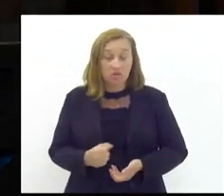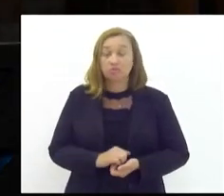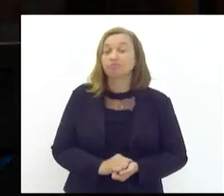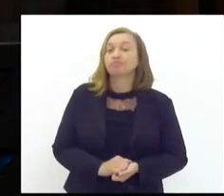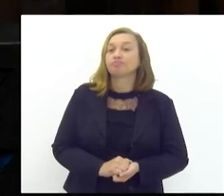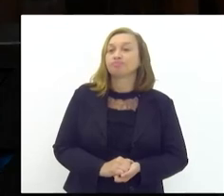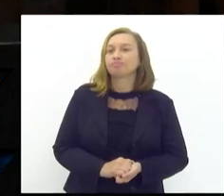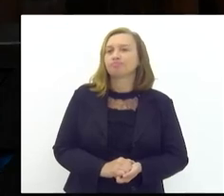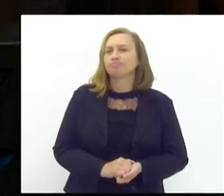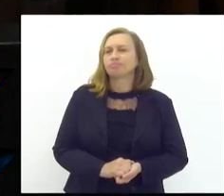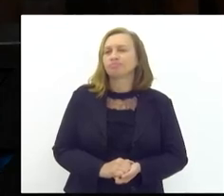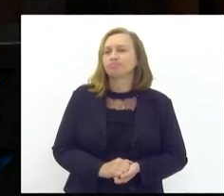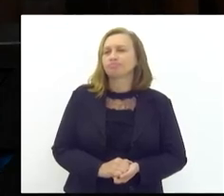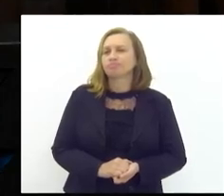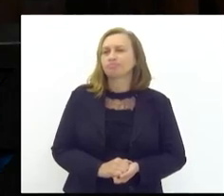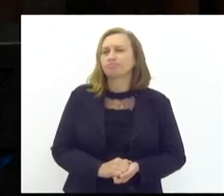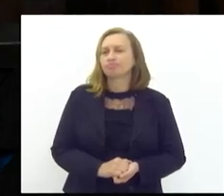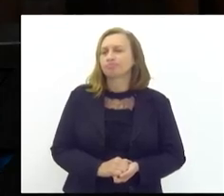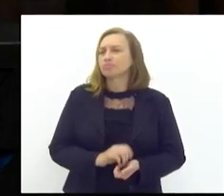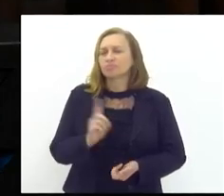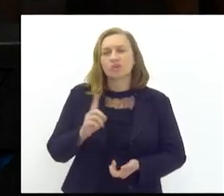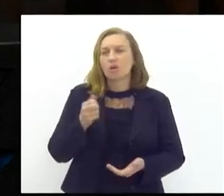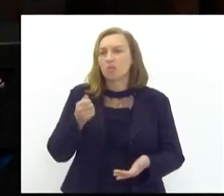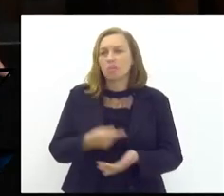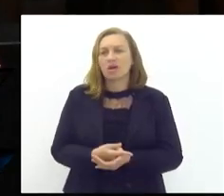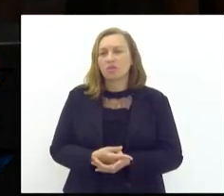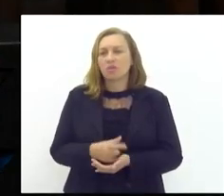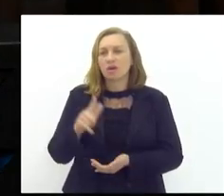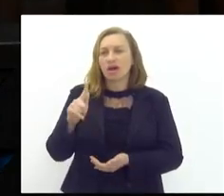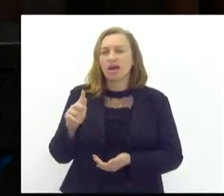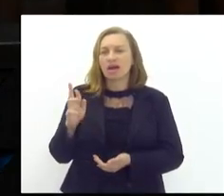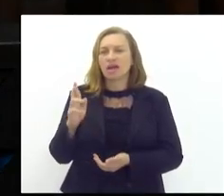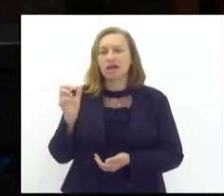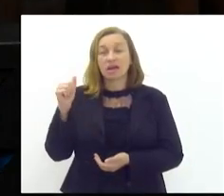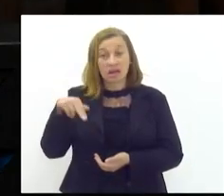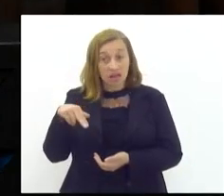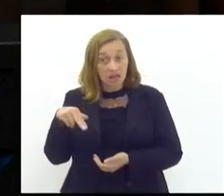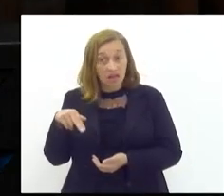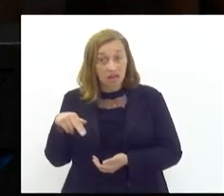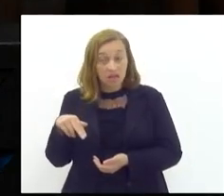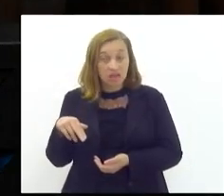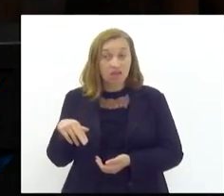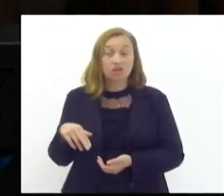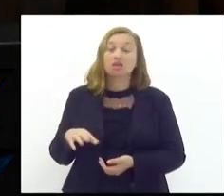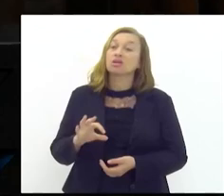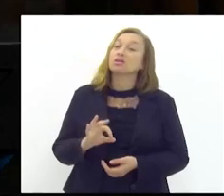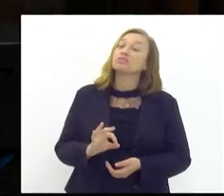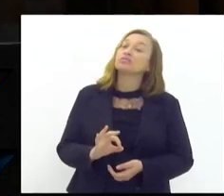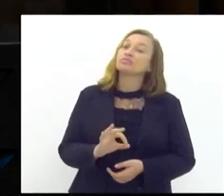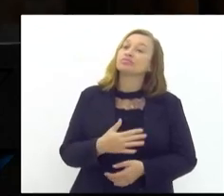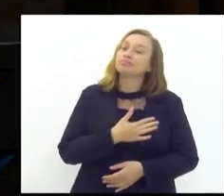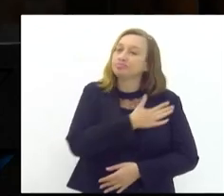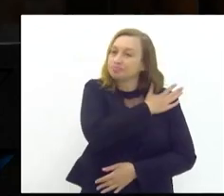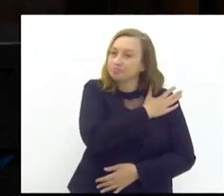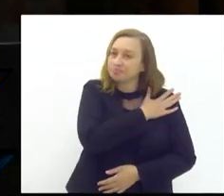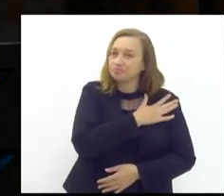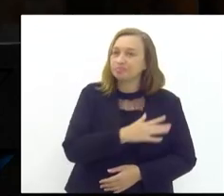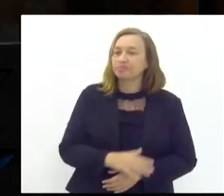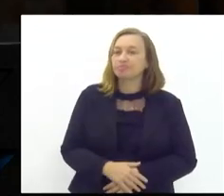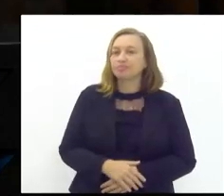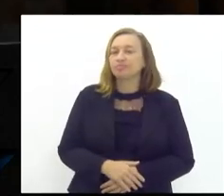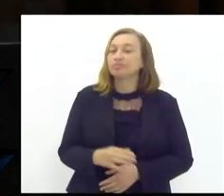piso deu calote na gran na gratificação do risco de atividade militar aos